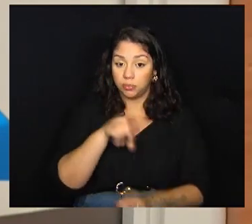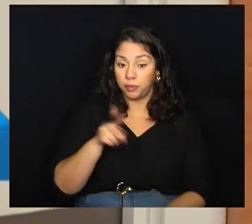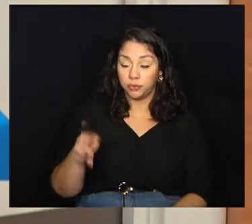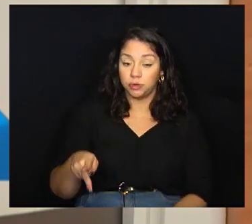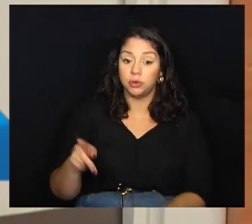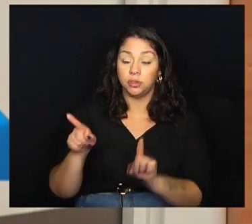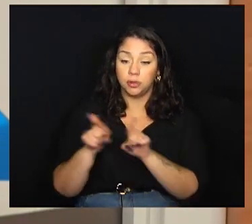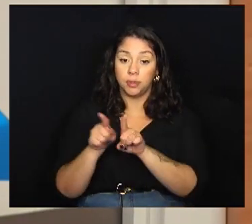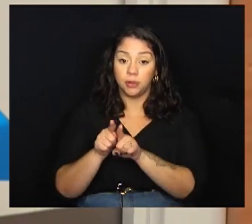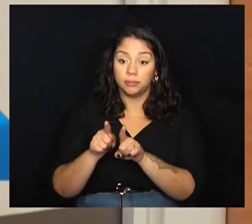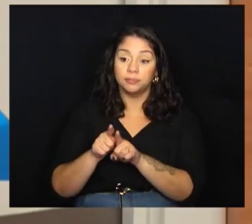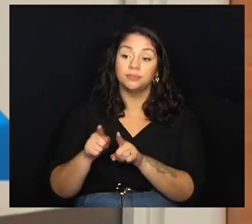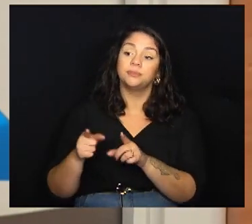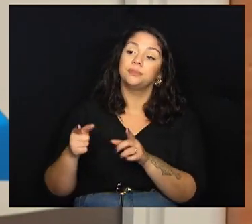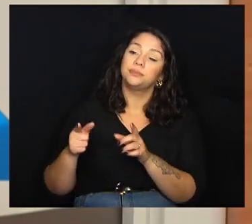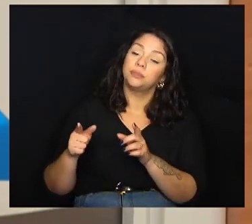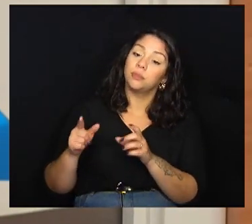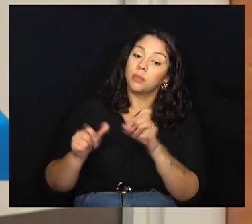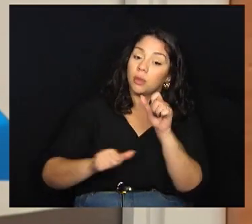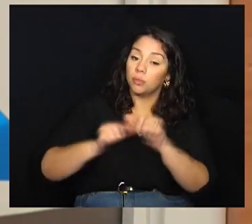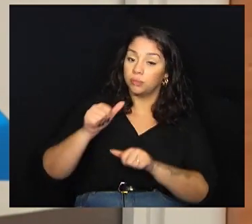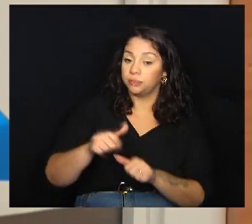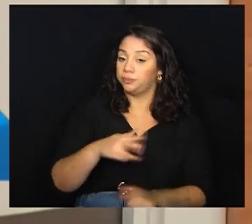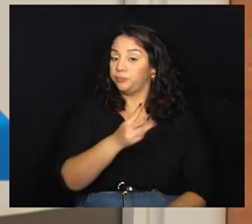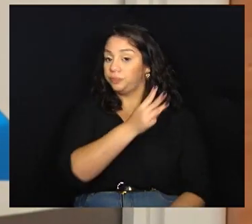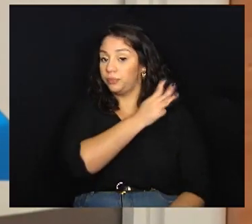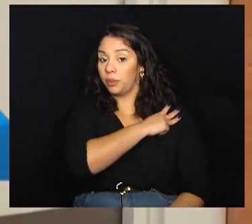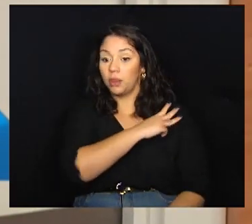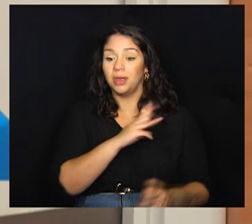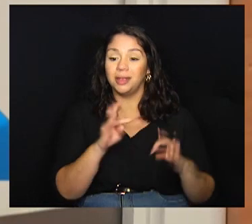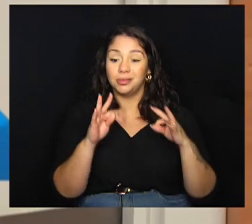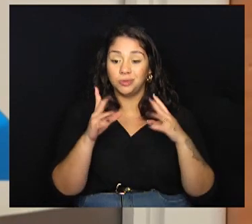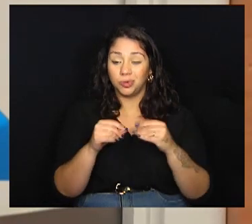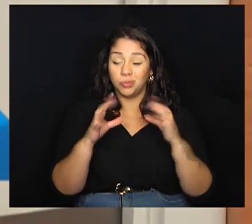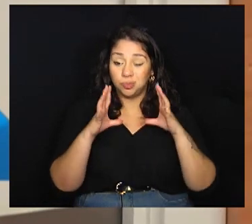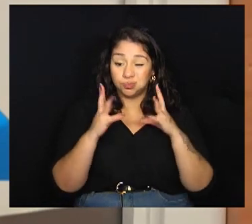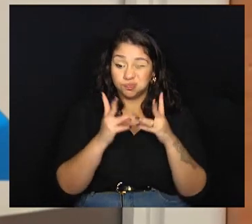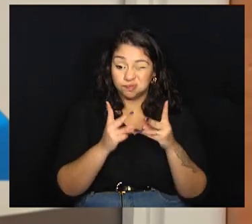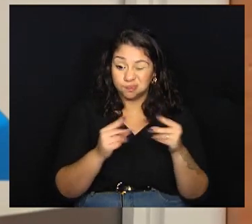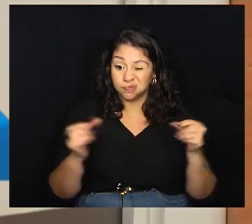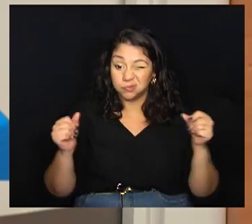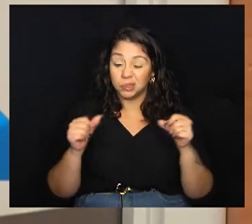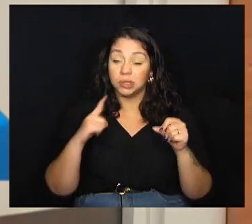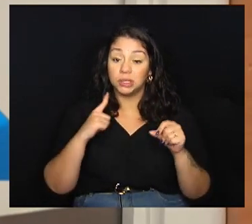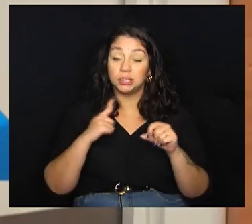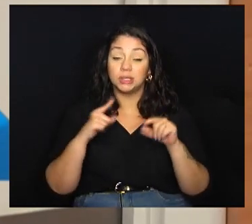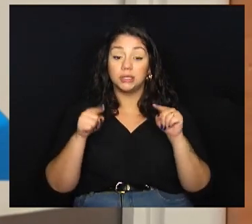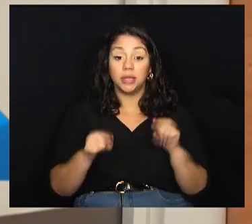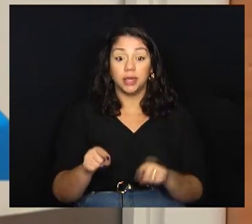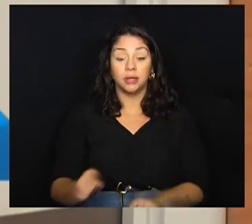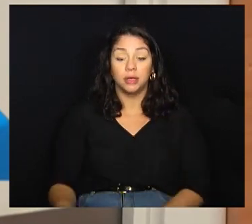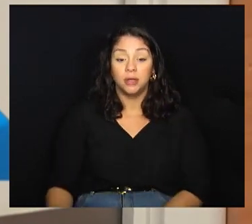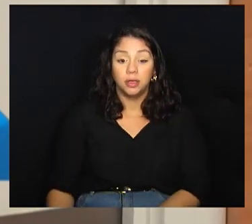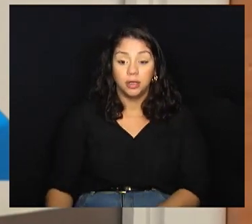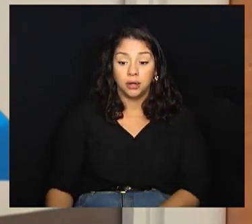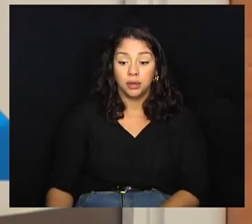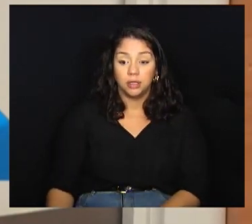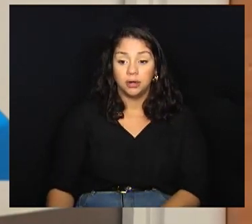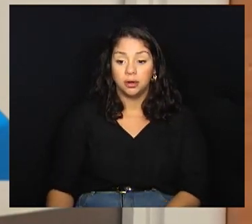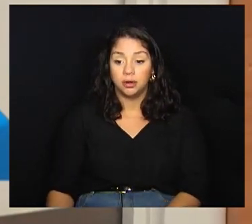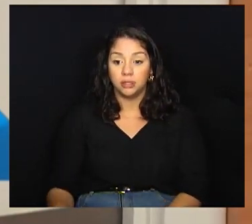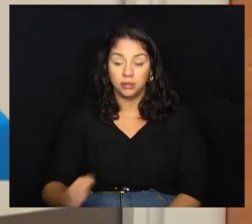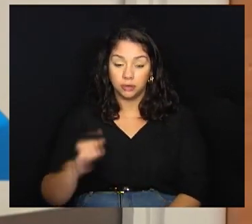reforma do novo ensino médio, né, e como todos esses desmontes têm colocado, né, o